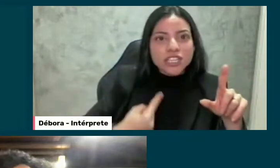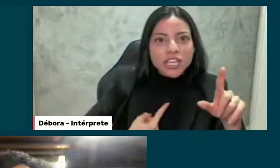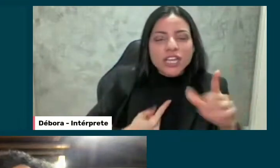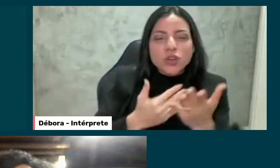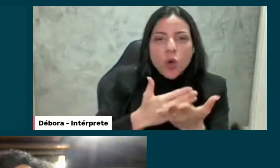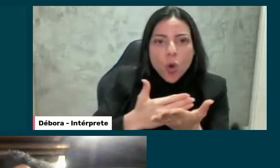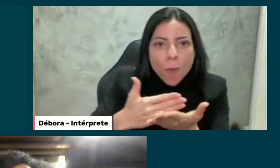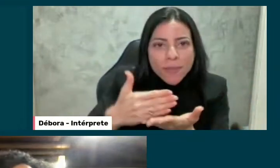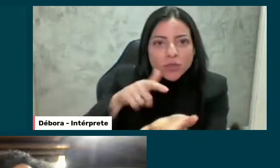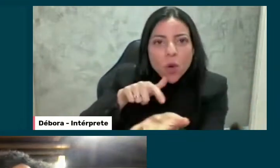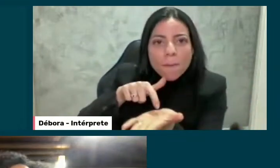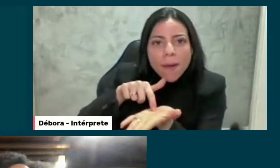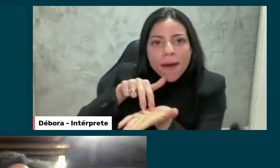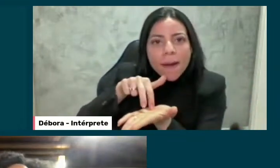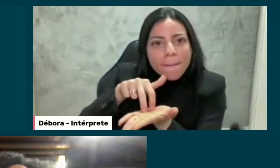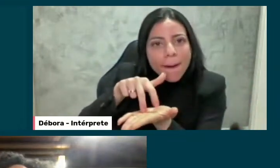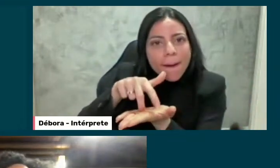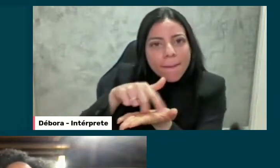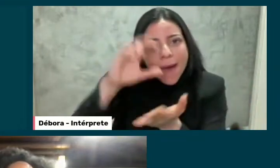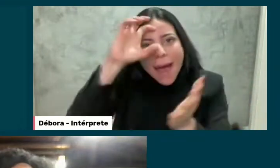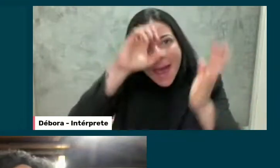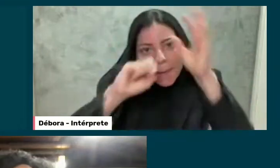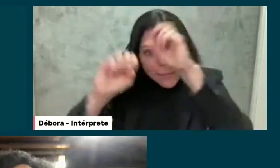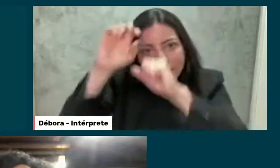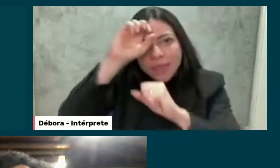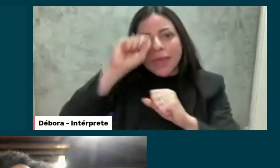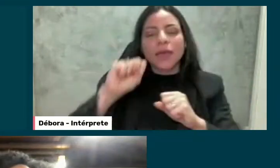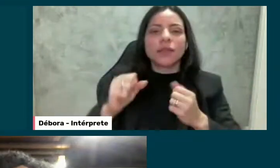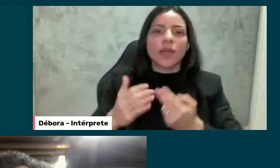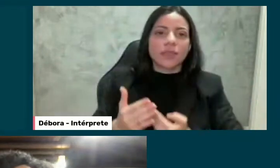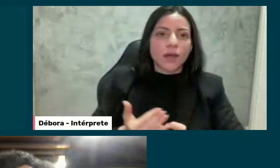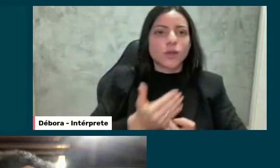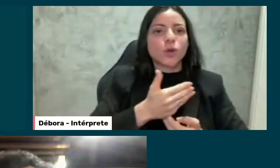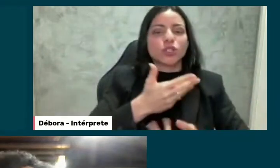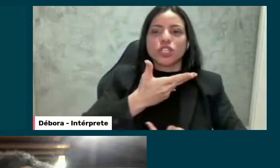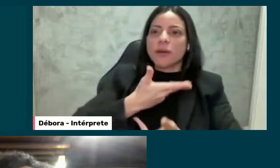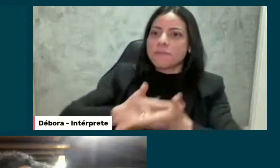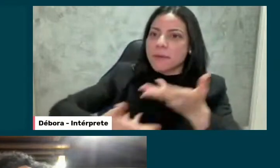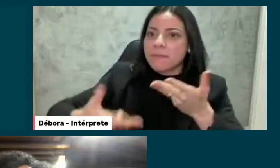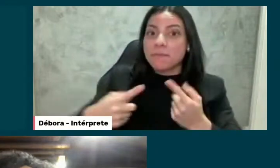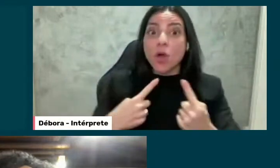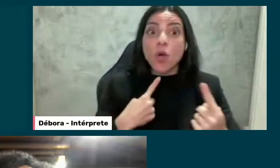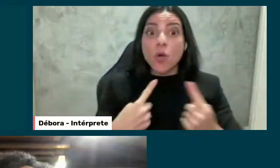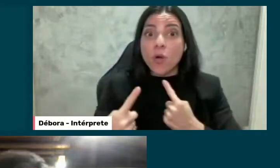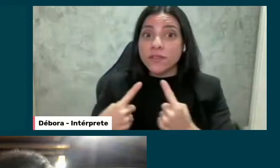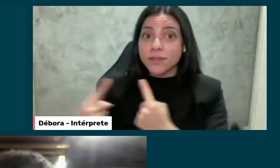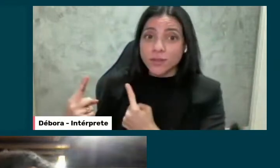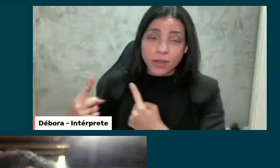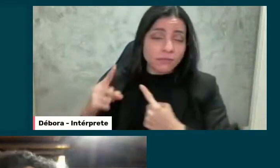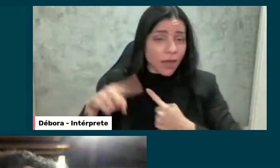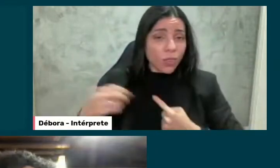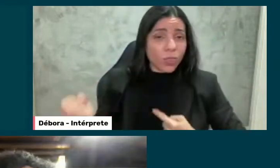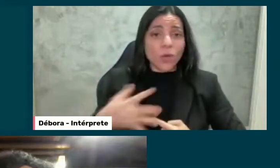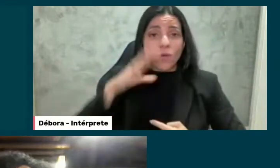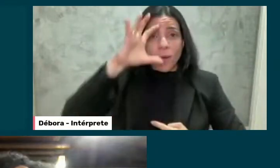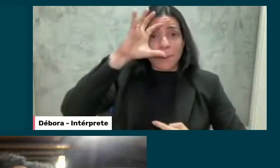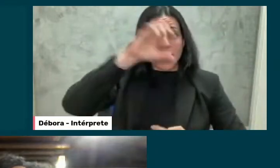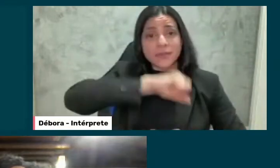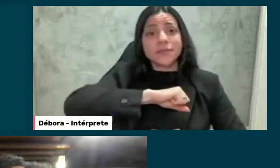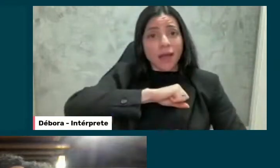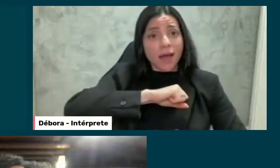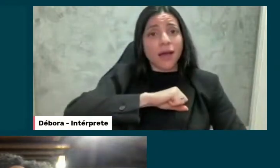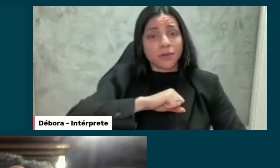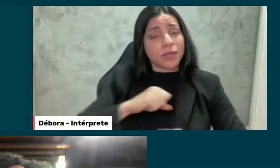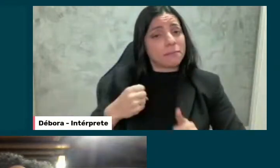e conversar com a tecnologia de maneira conversacional é também um aprendizado novo que está afetando todas